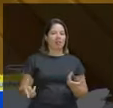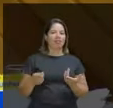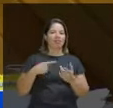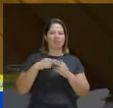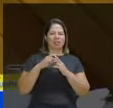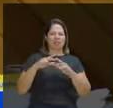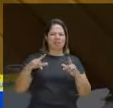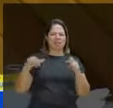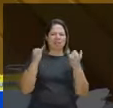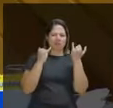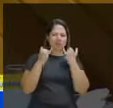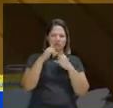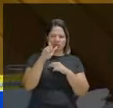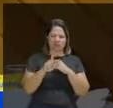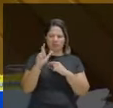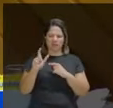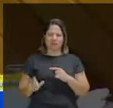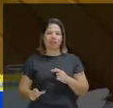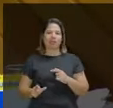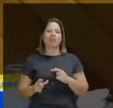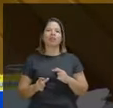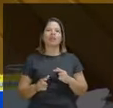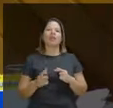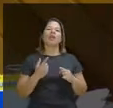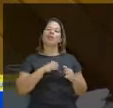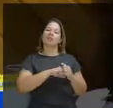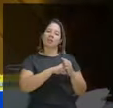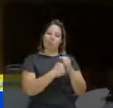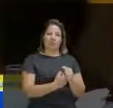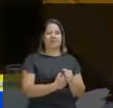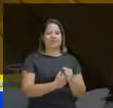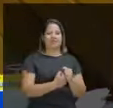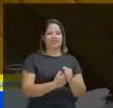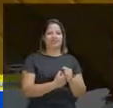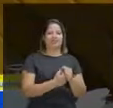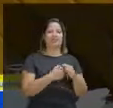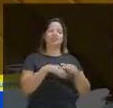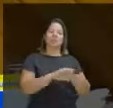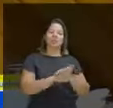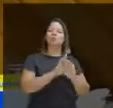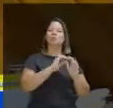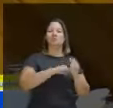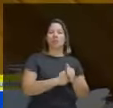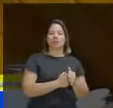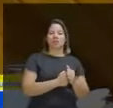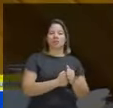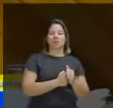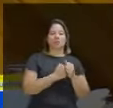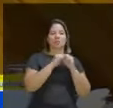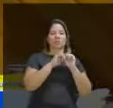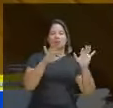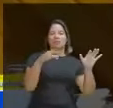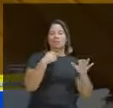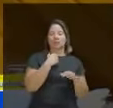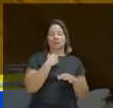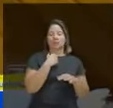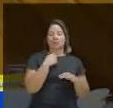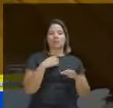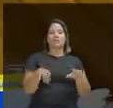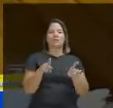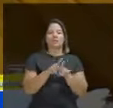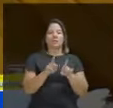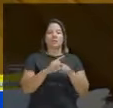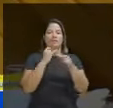do artigo 5º da Lei Geral de Proteção de Dados. Então, as informações que são apresentadas no relatório das atividades